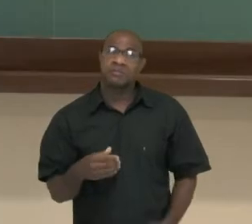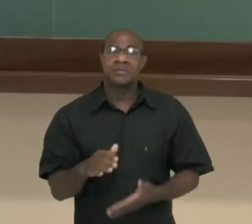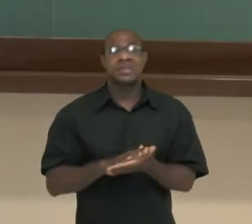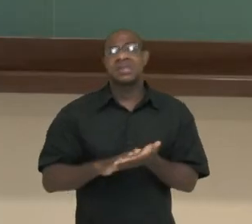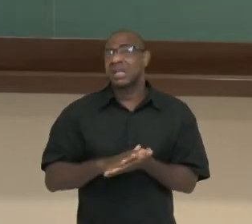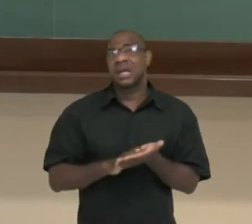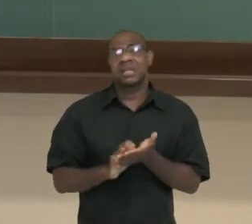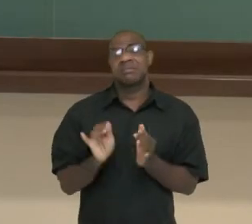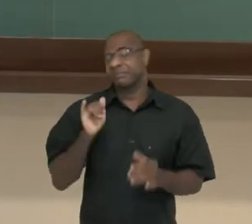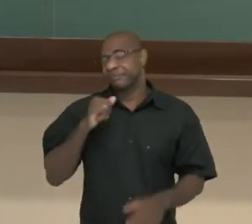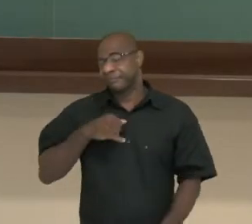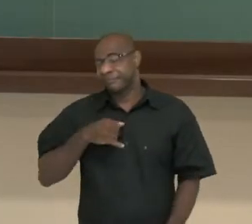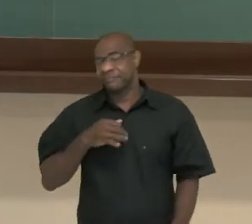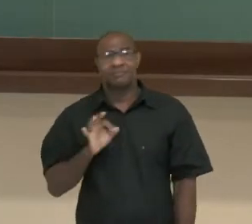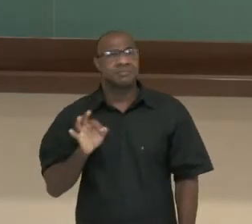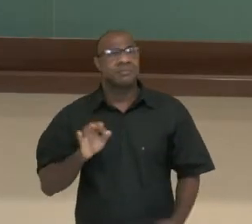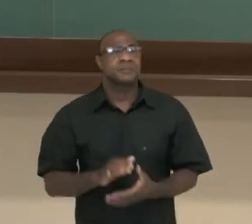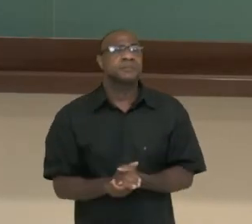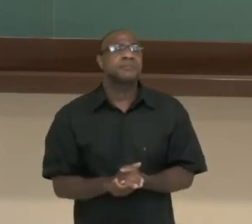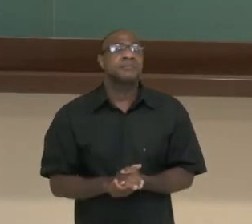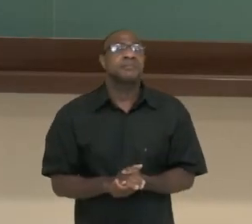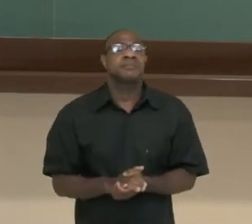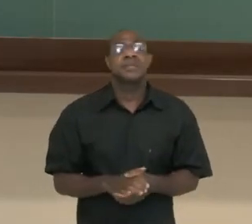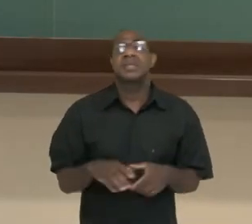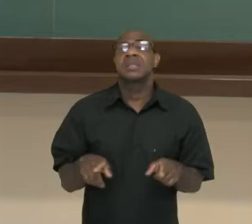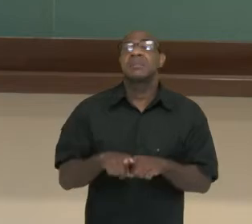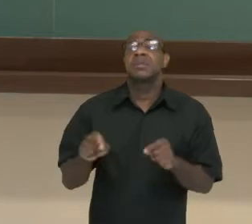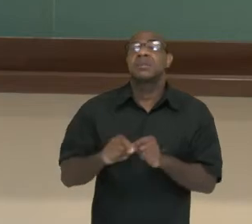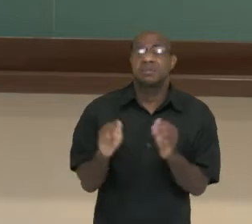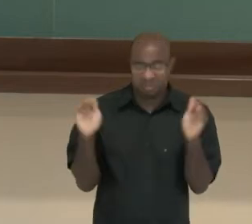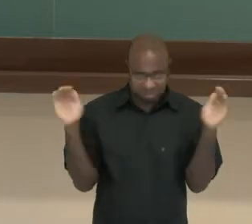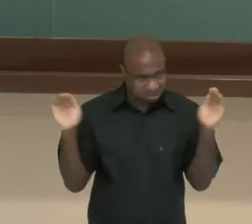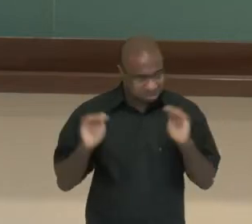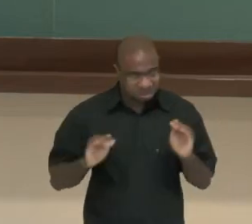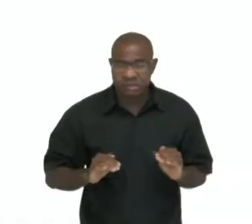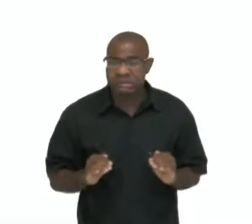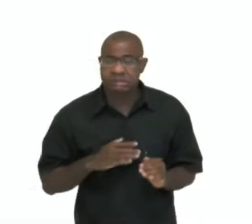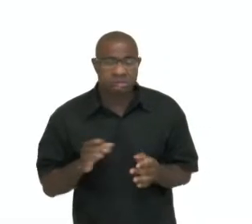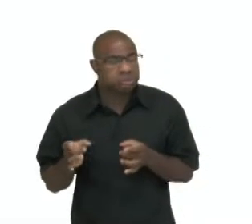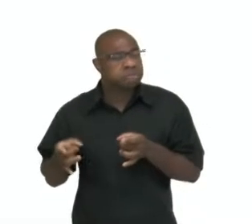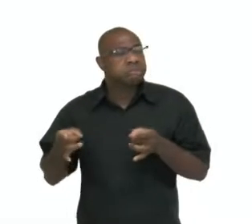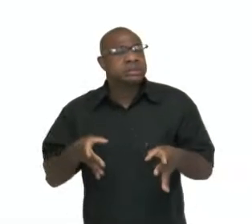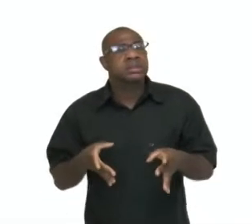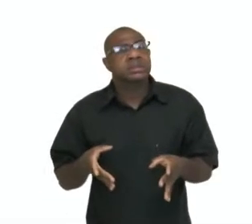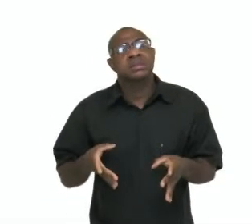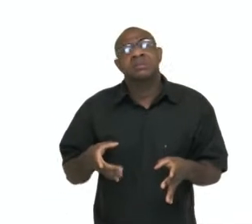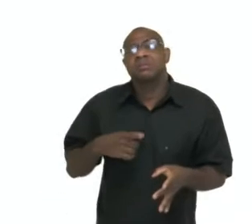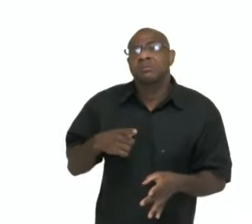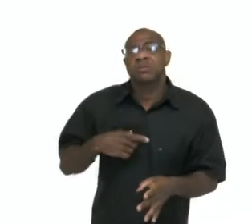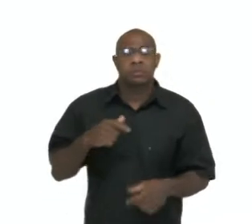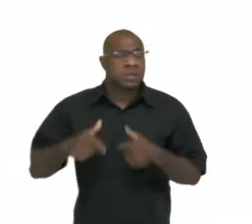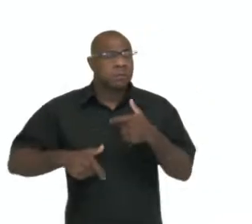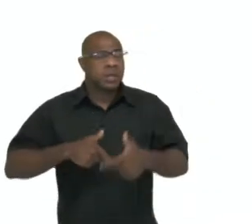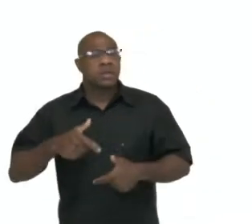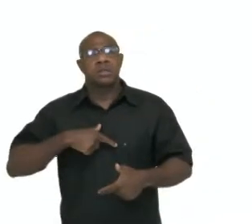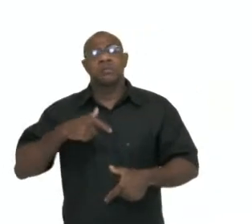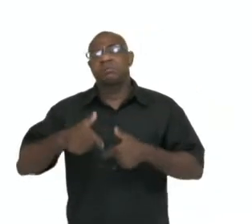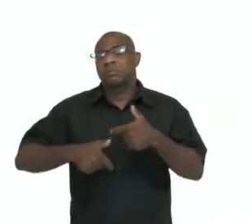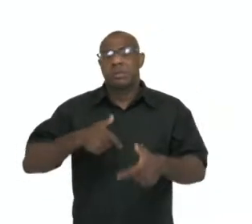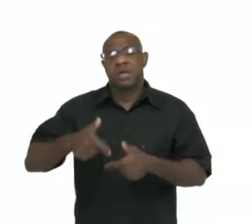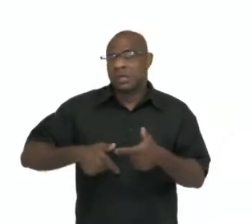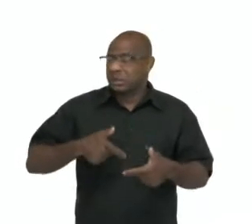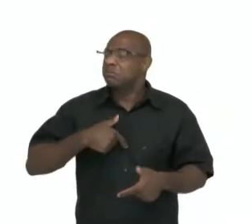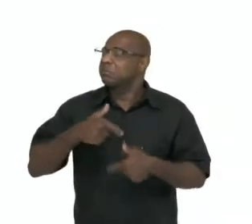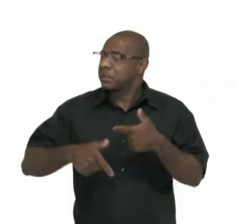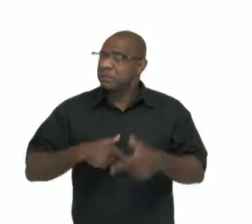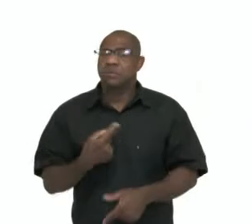tanto. Nem mesmo a humilhação de ter sido dispensado do cargo que ocupei por pouco tempo